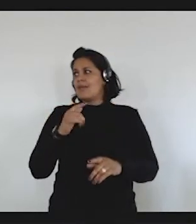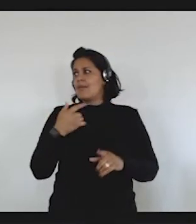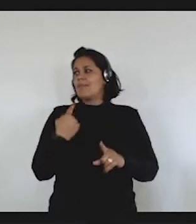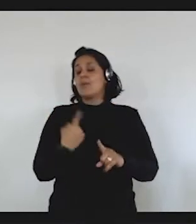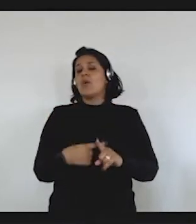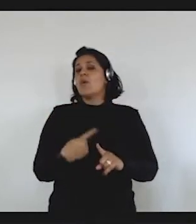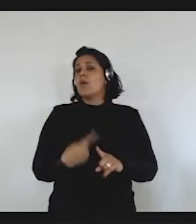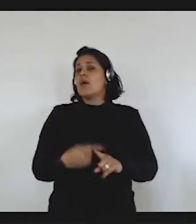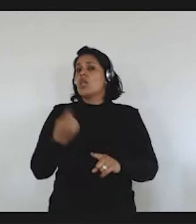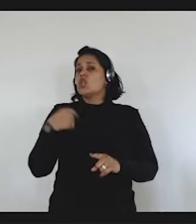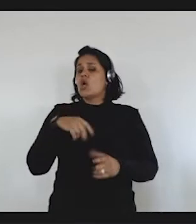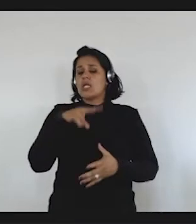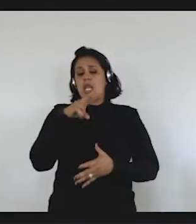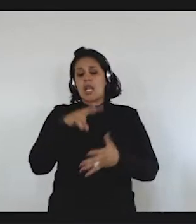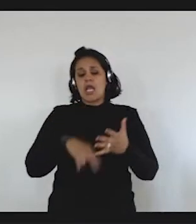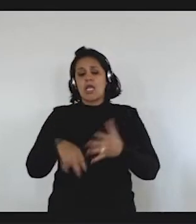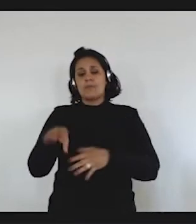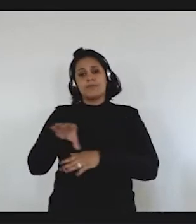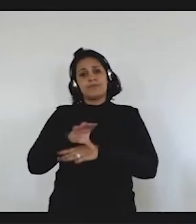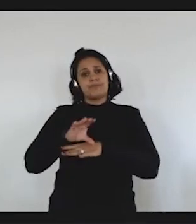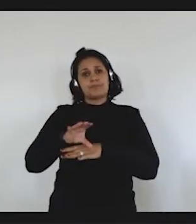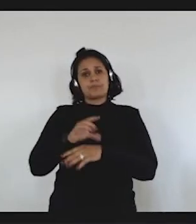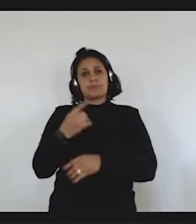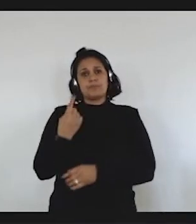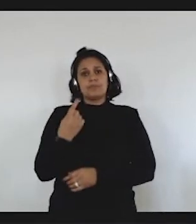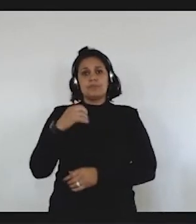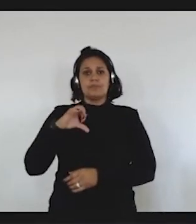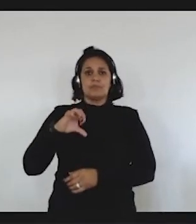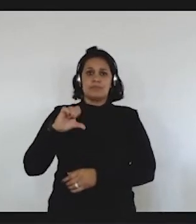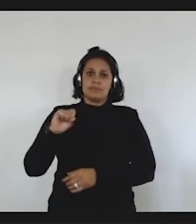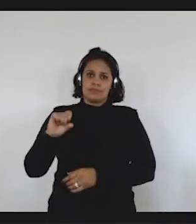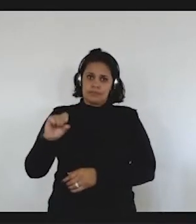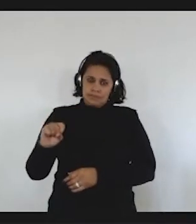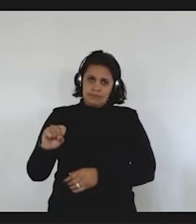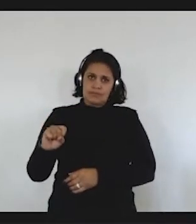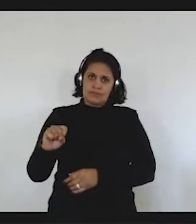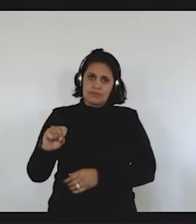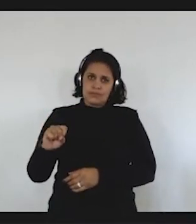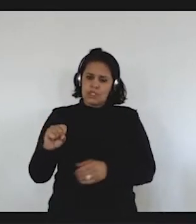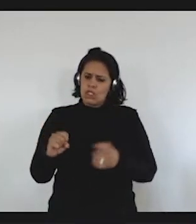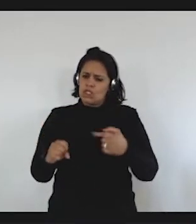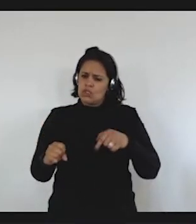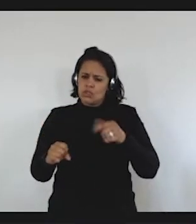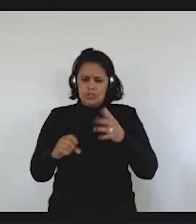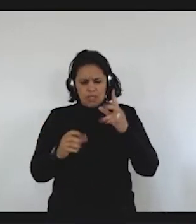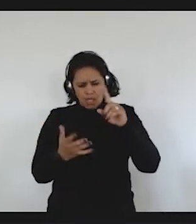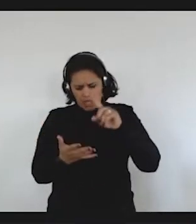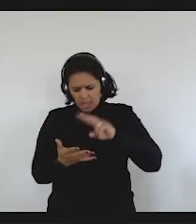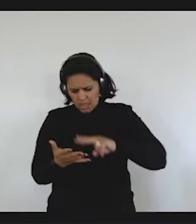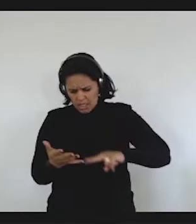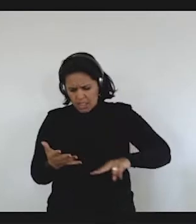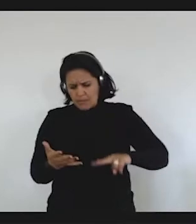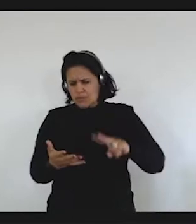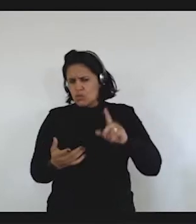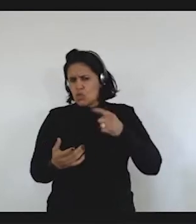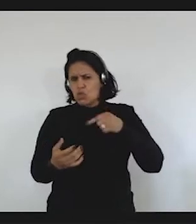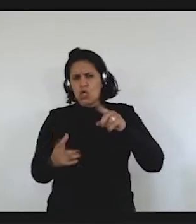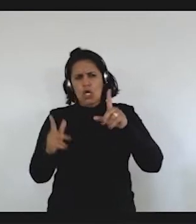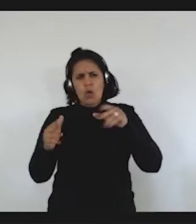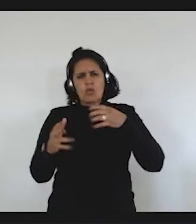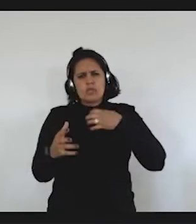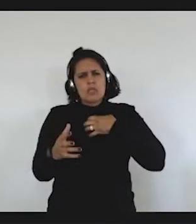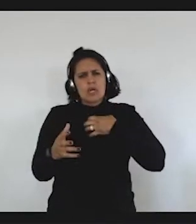lemos a Constituição Federal de 1988, podemos sentir as digitais da